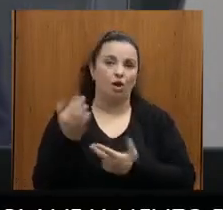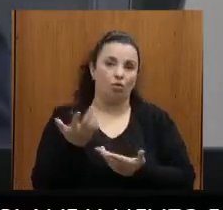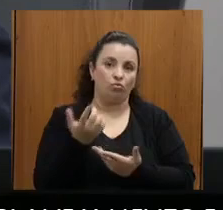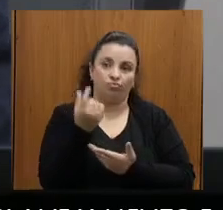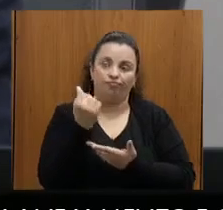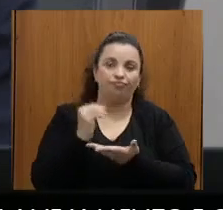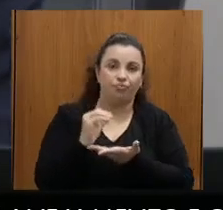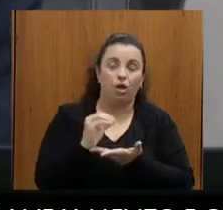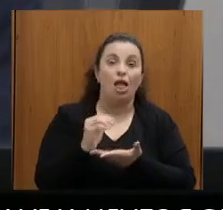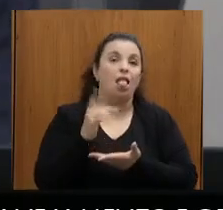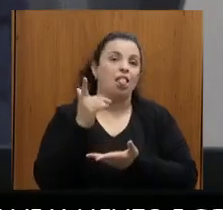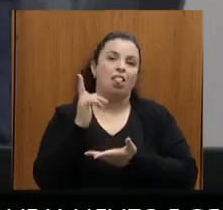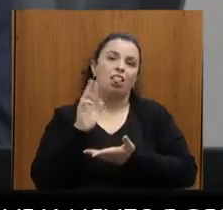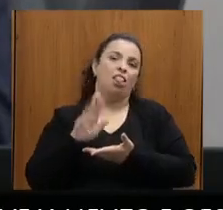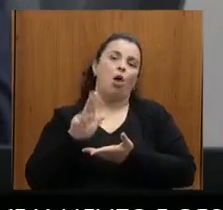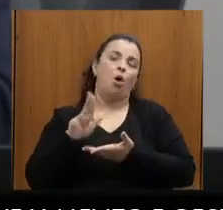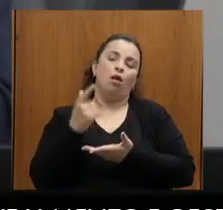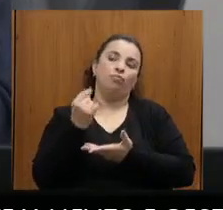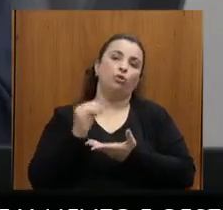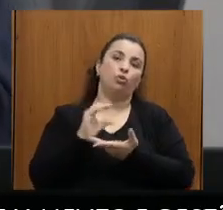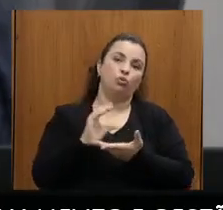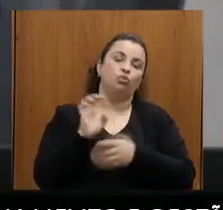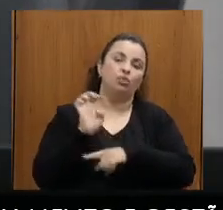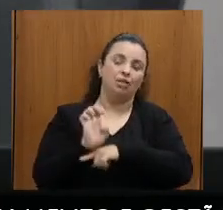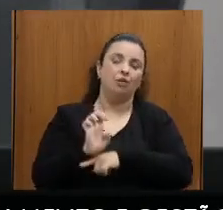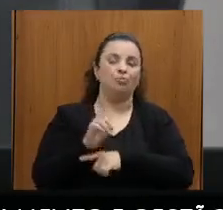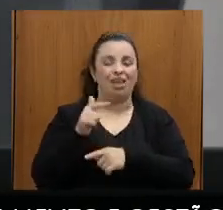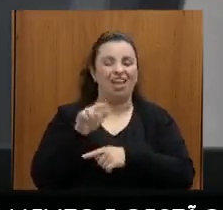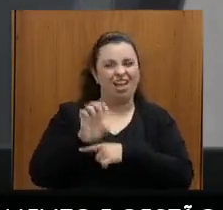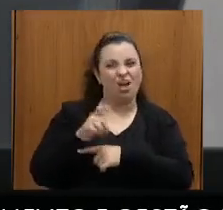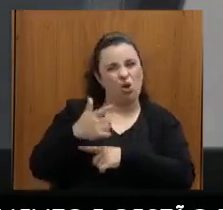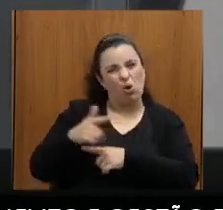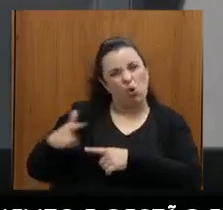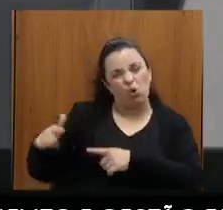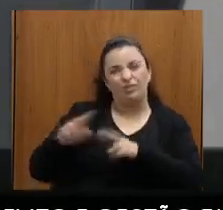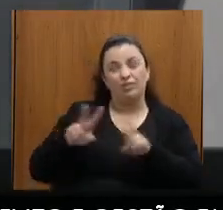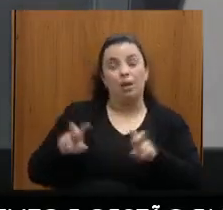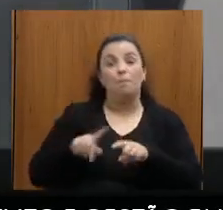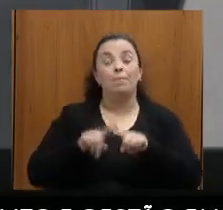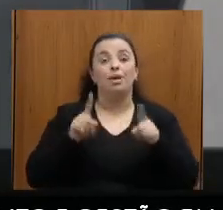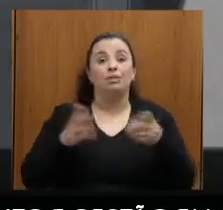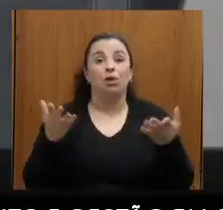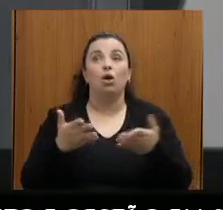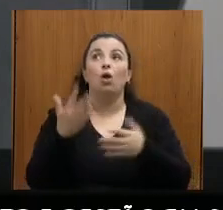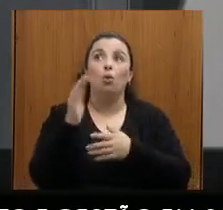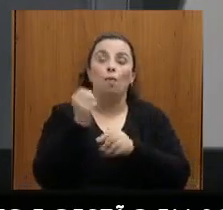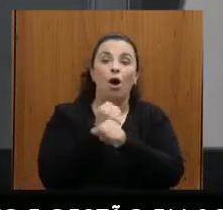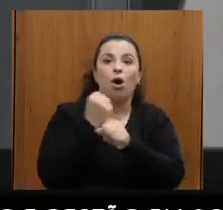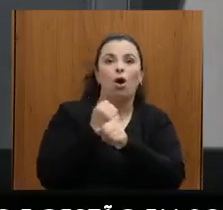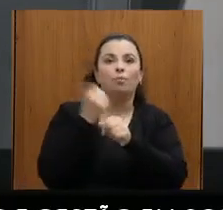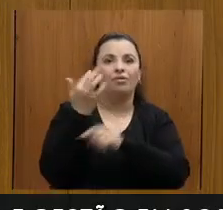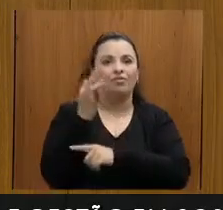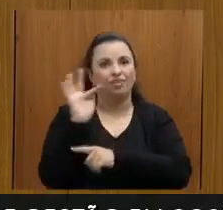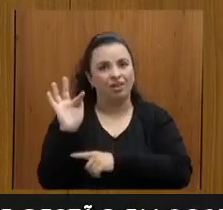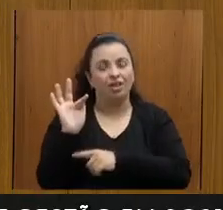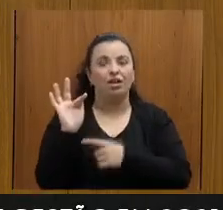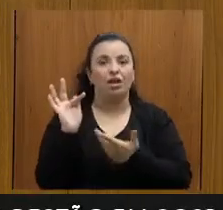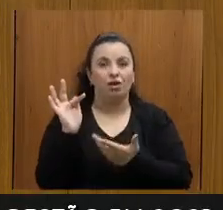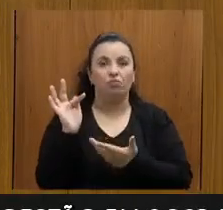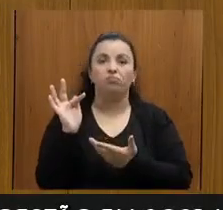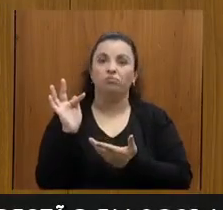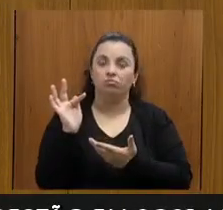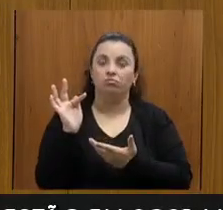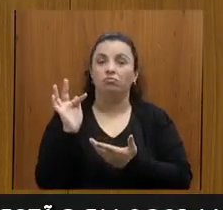são outras coisas que vamos conversar também. Mas, nesse caso, como se trata de uma obra federal, é para entrar no